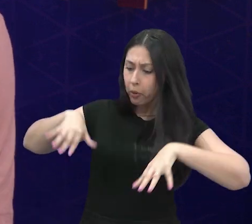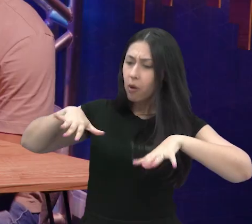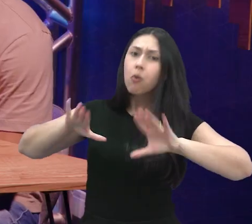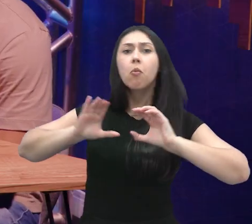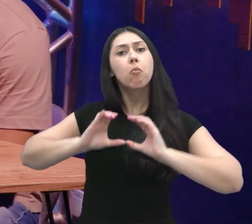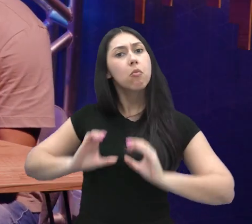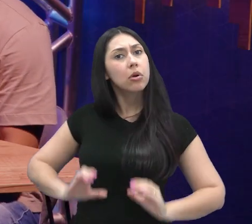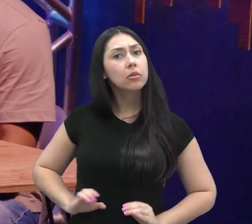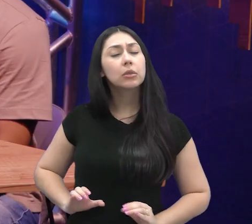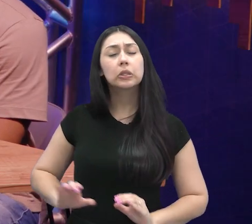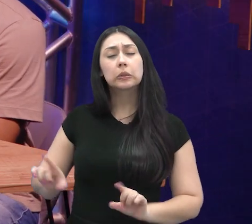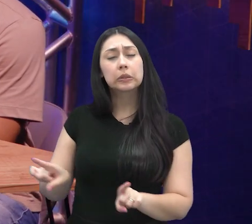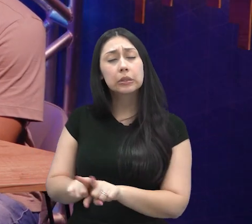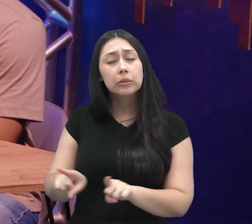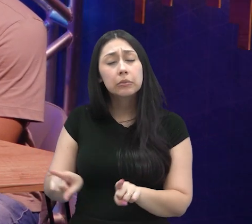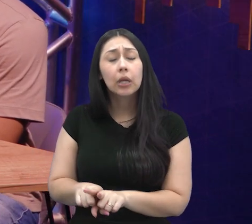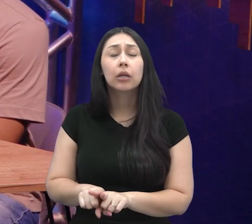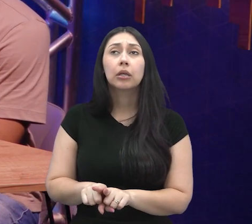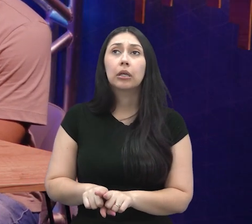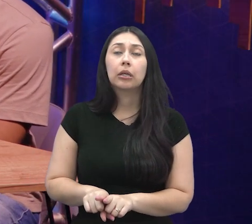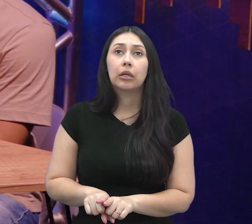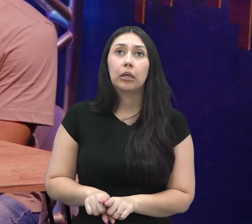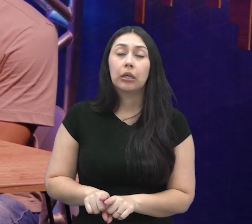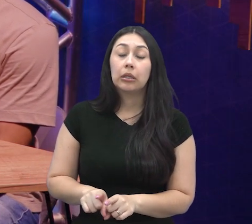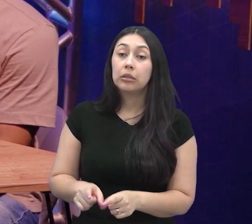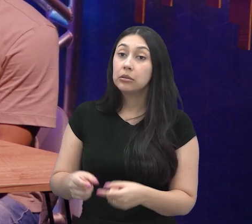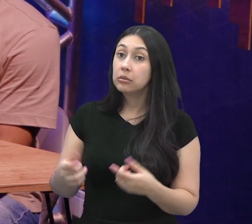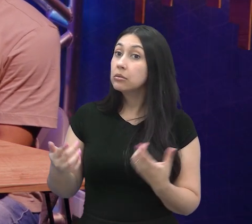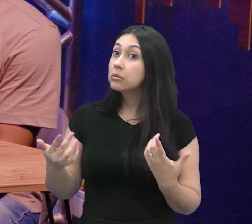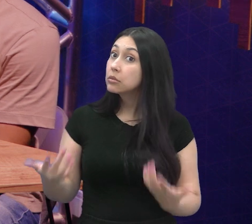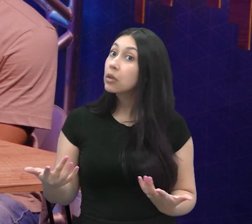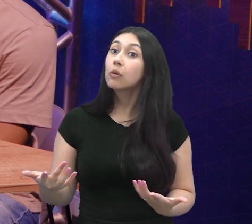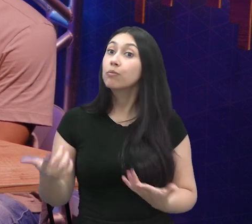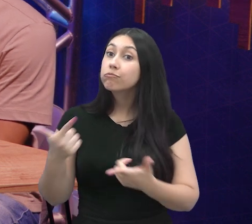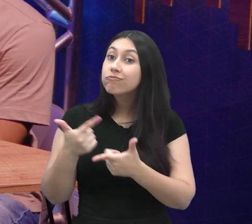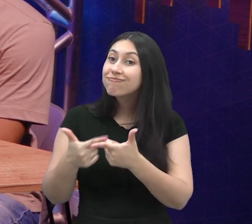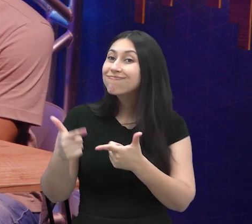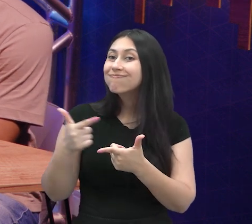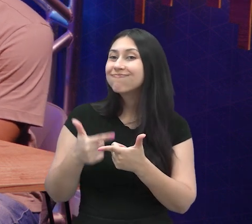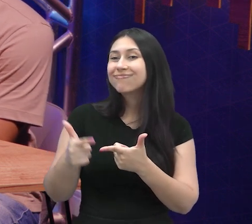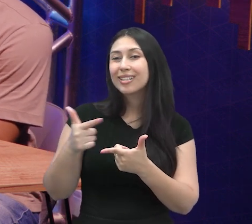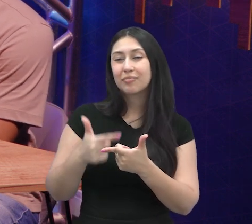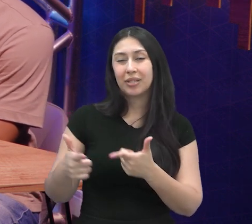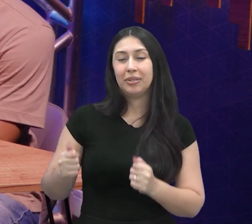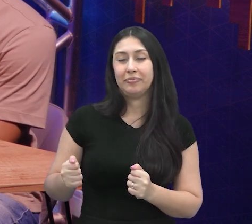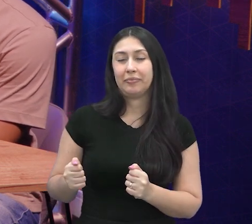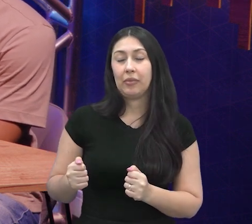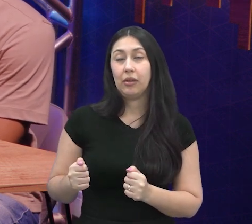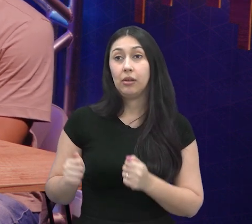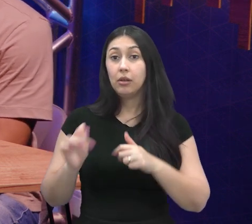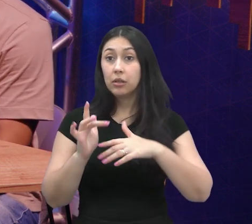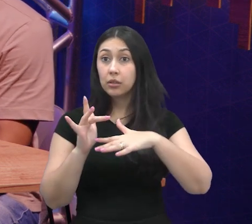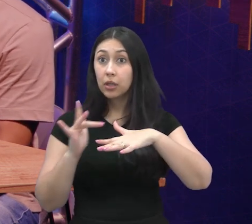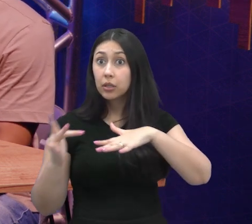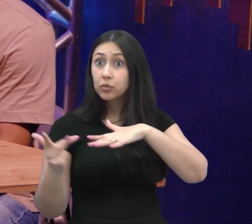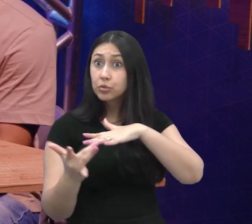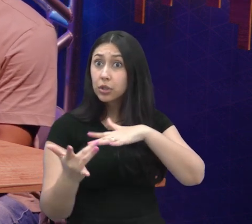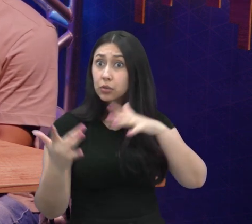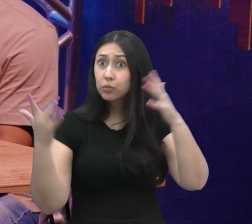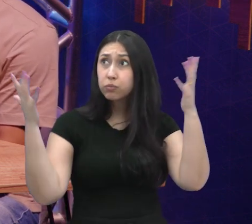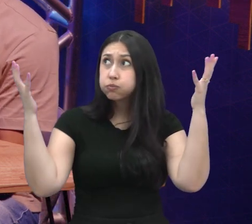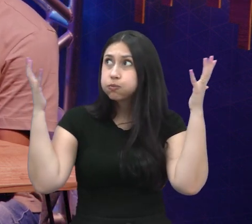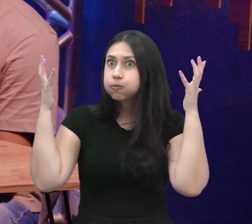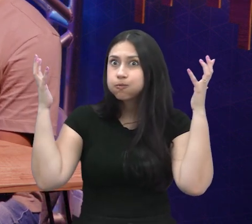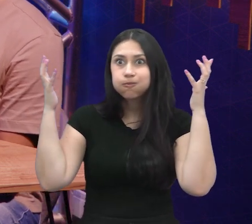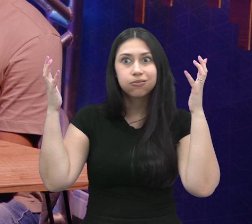dia. Então, e aí entra essa questão. As redes sociais, elas